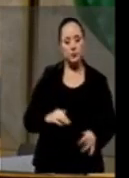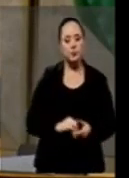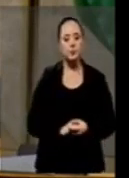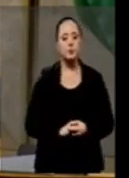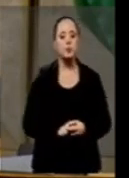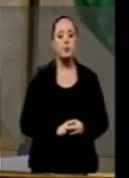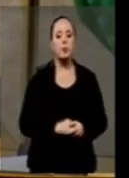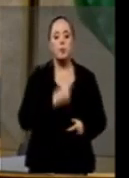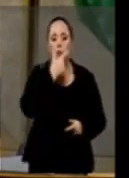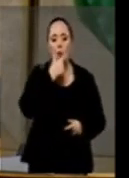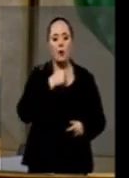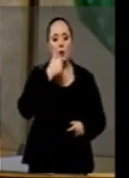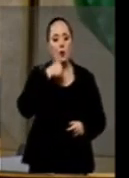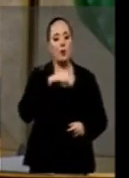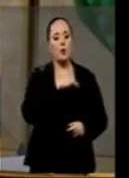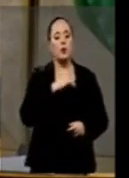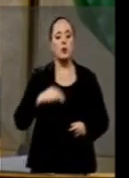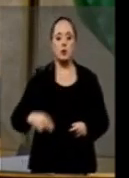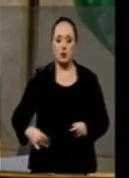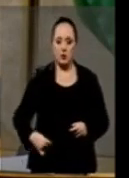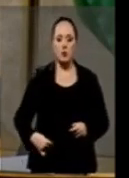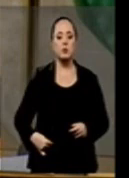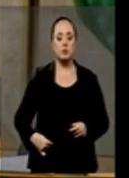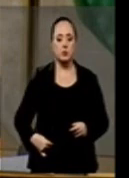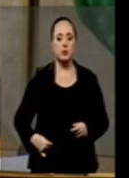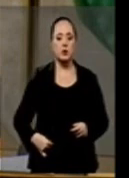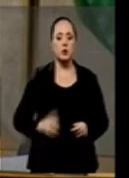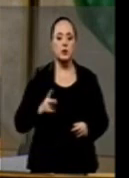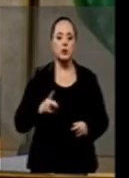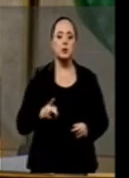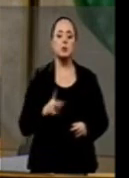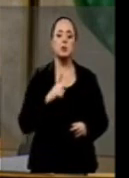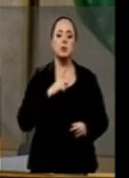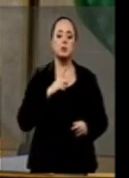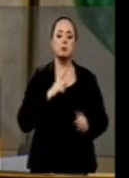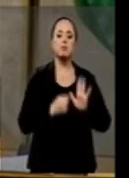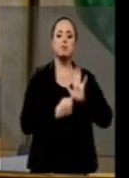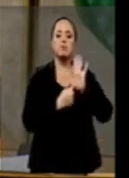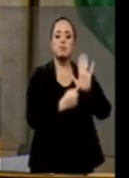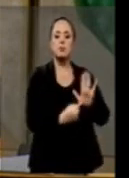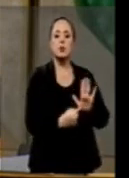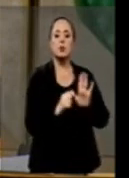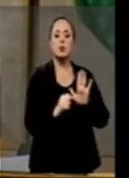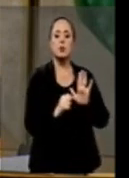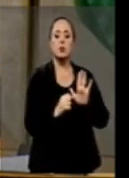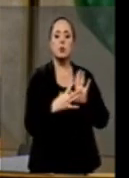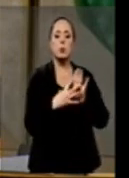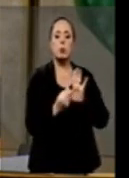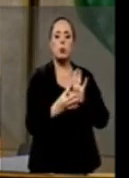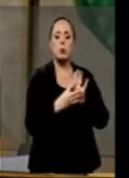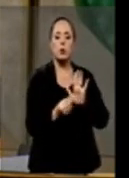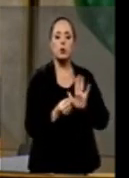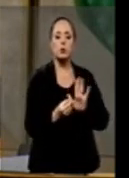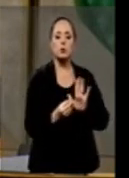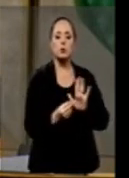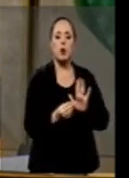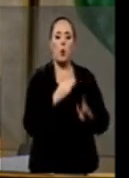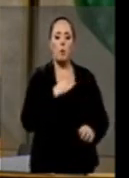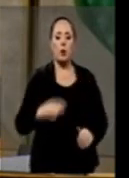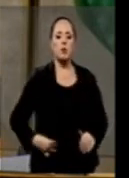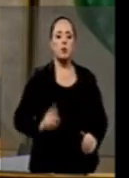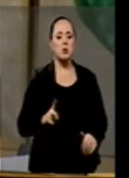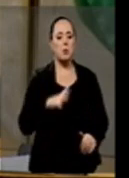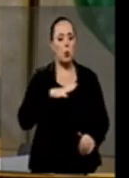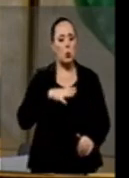ministras do supremo tribunal federal tem dados exemplos tem dado exemplos com coragem e